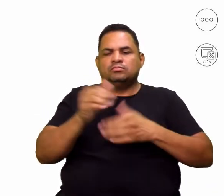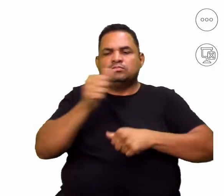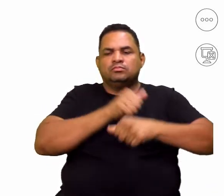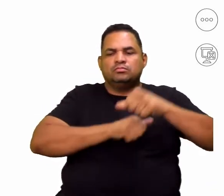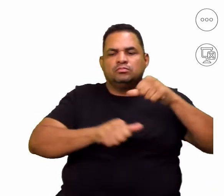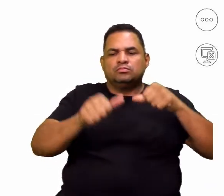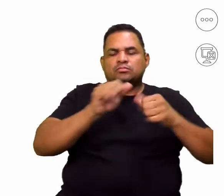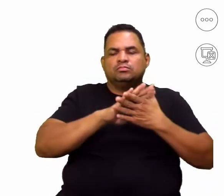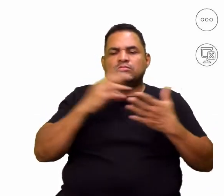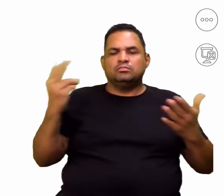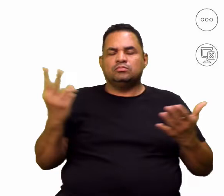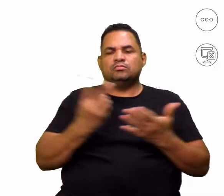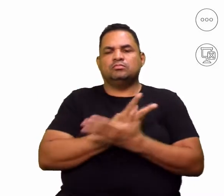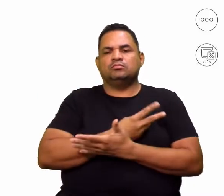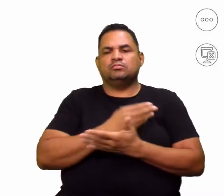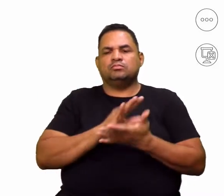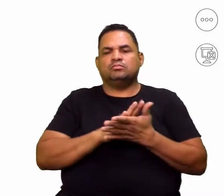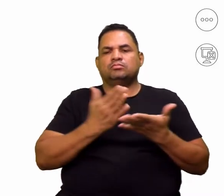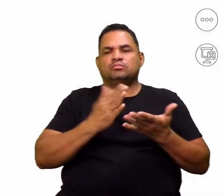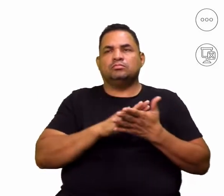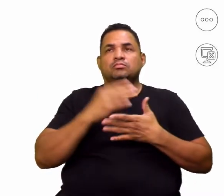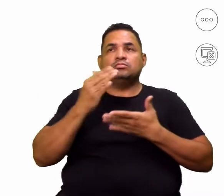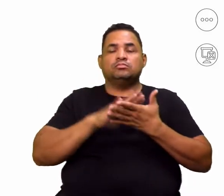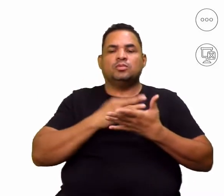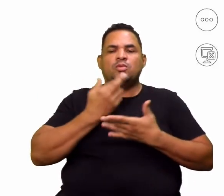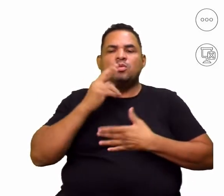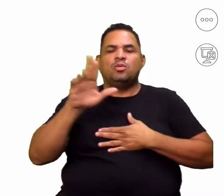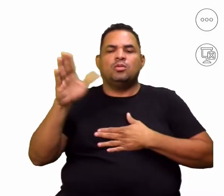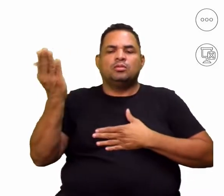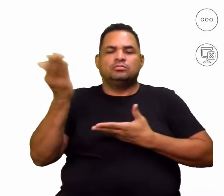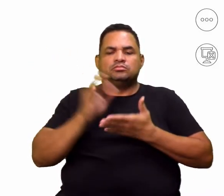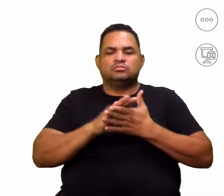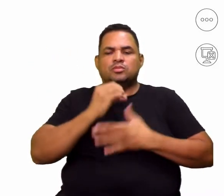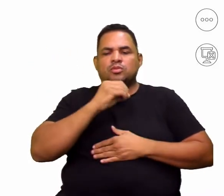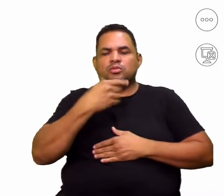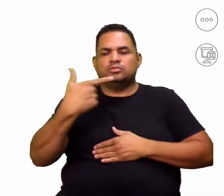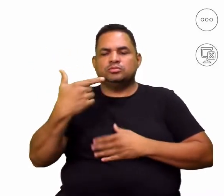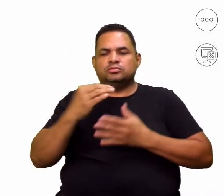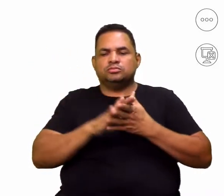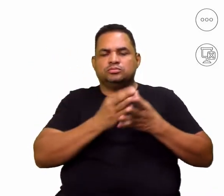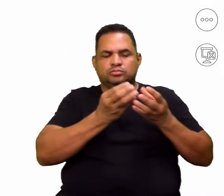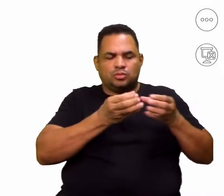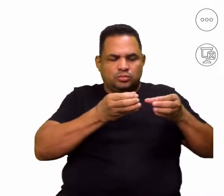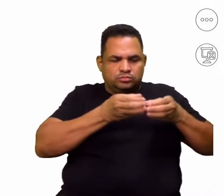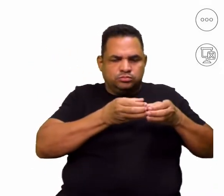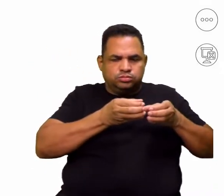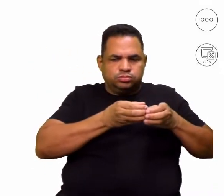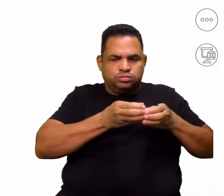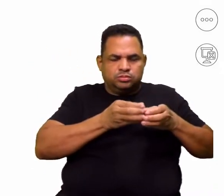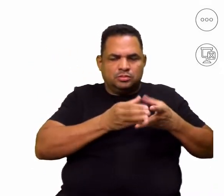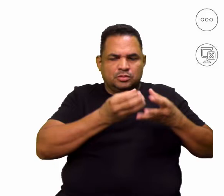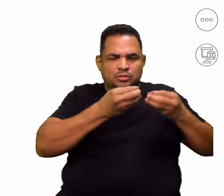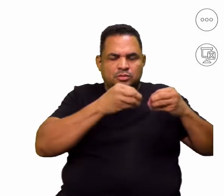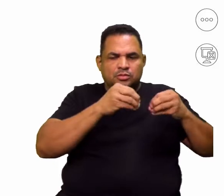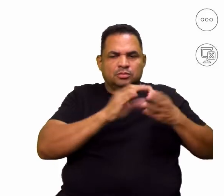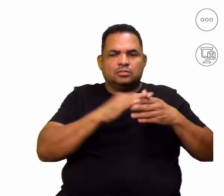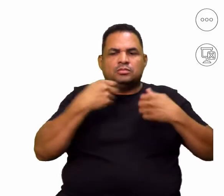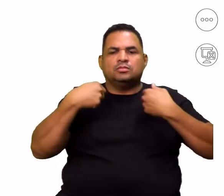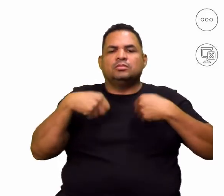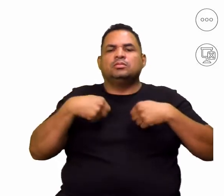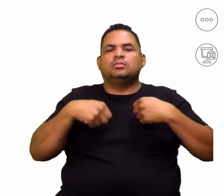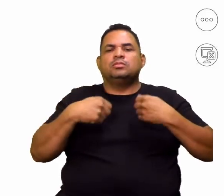consigam acontecer entre o sangue e o ambiente, né? Oxigenando esse embrião que está em desenvolvimento. E esse muitas vezes precisa